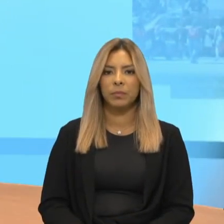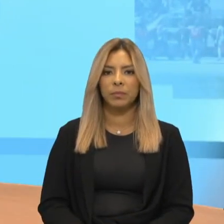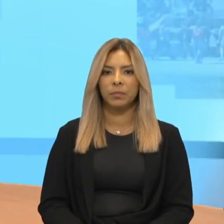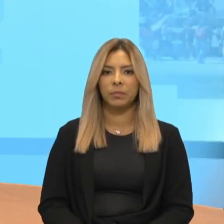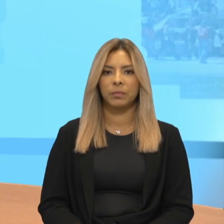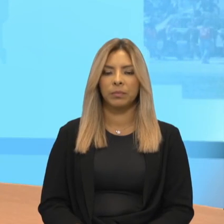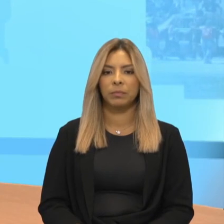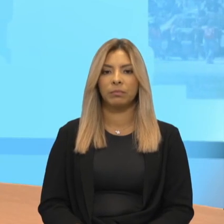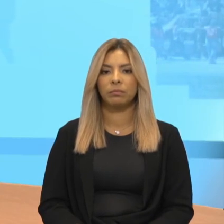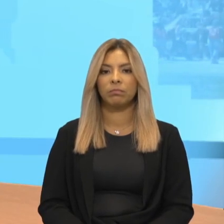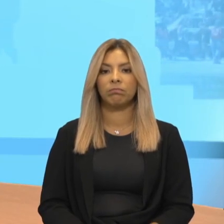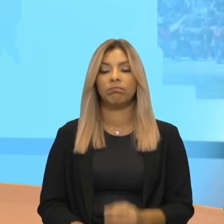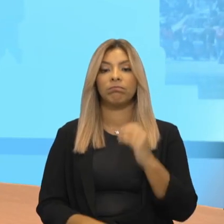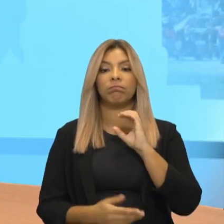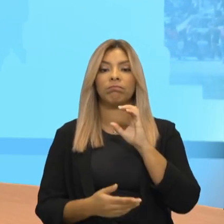Em agência